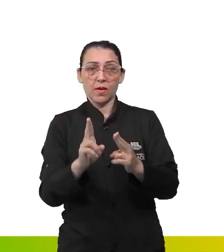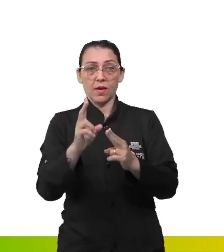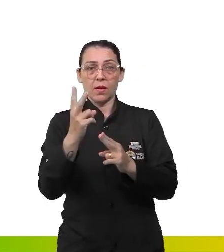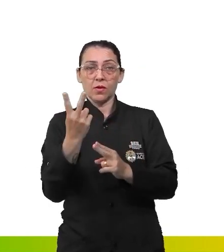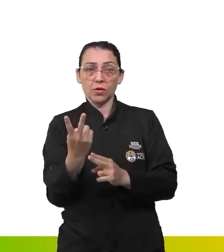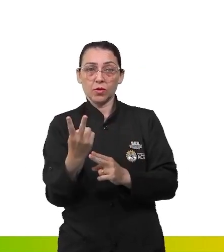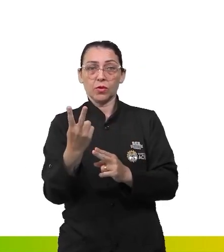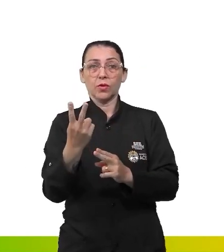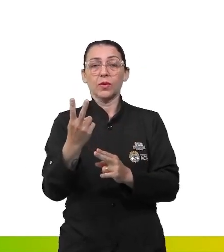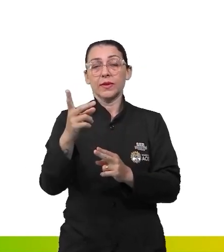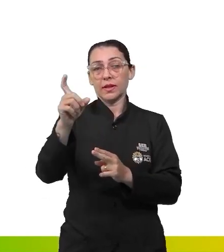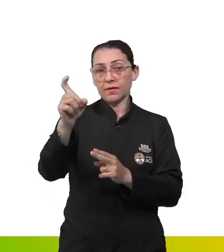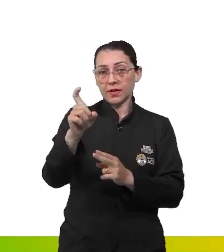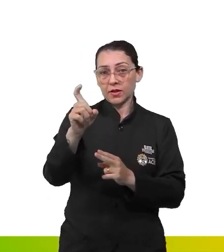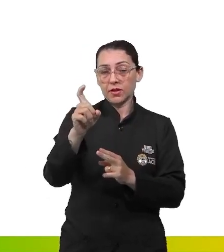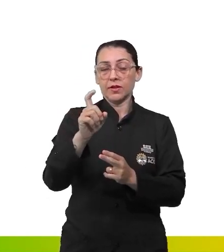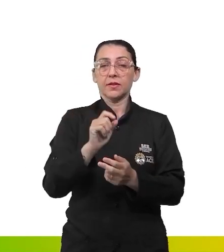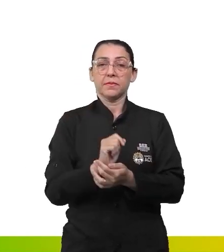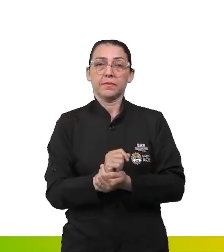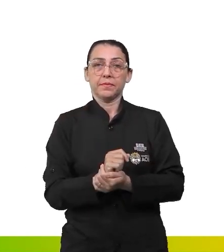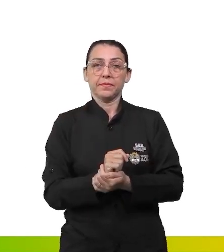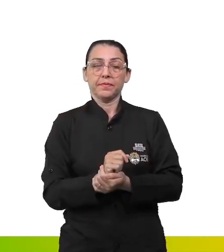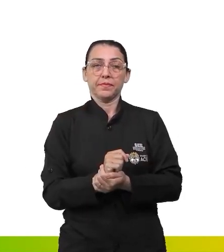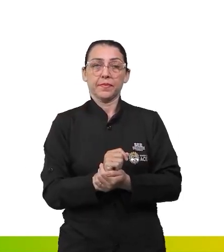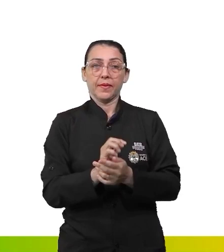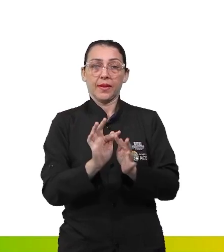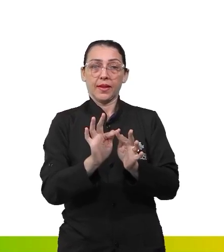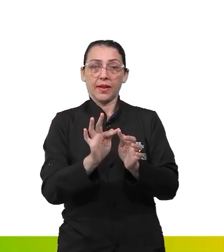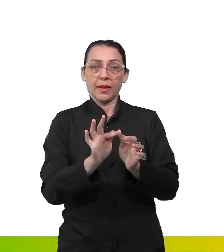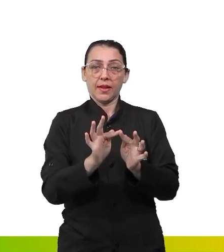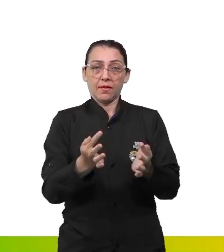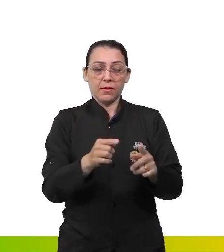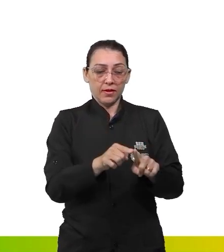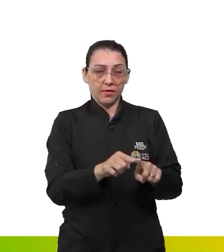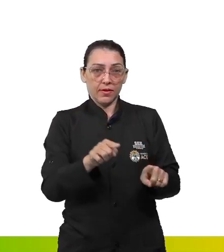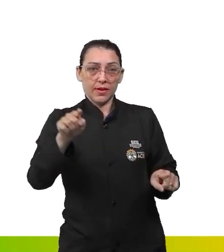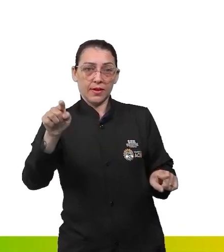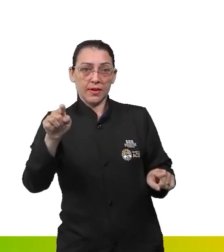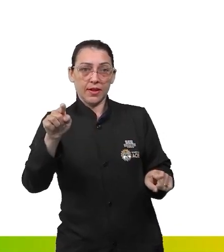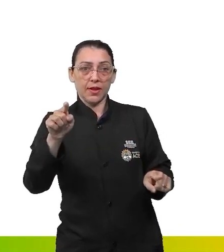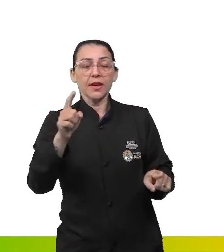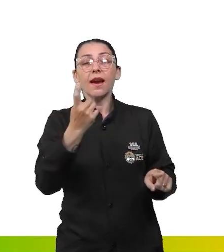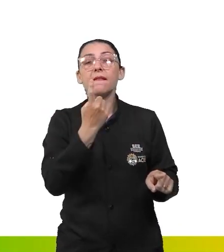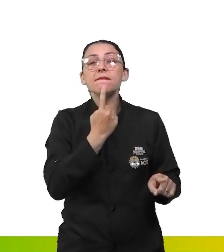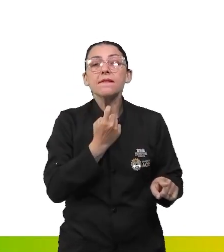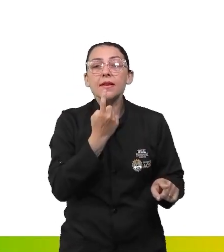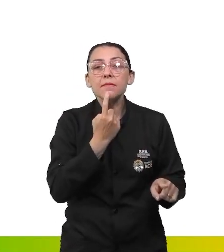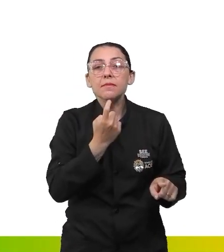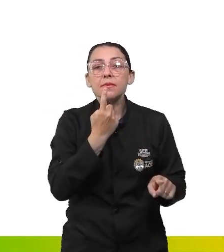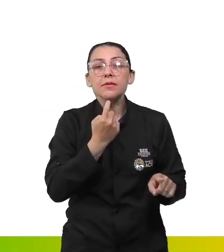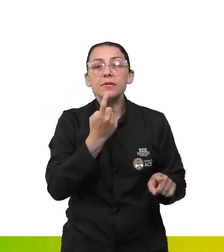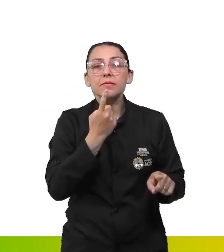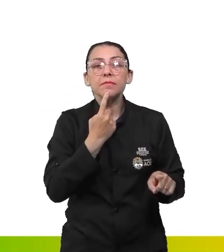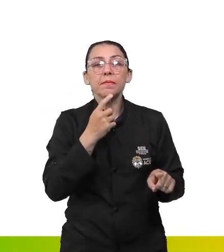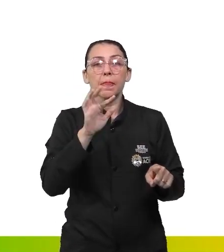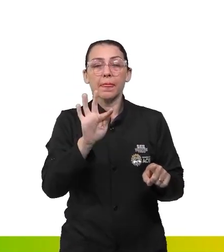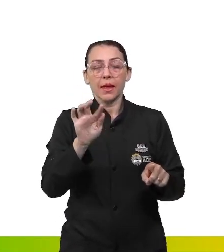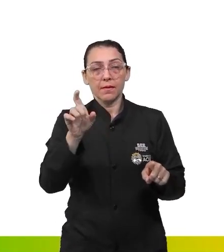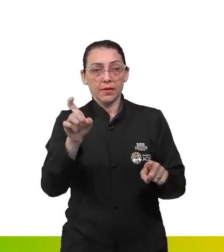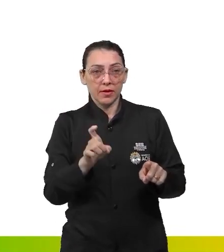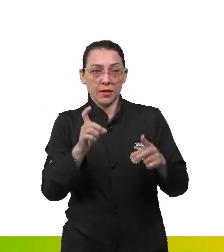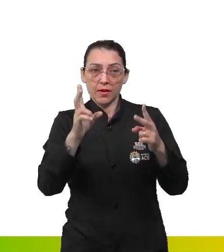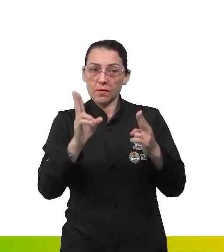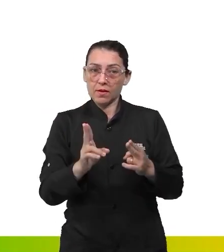2 elevado a x. Nesse caso é a função crescente. E essa em vermelho aqui, f de